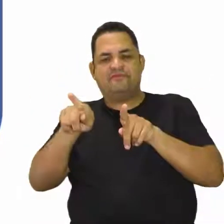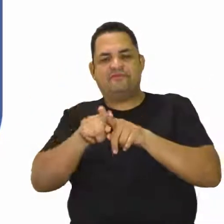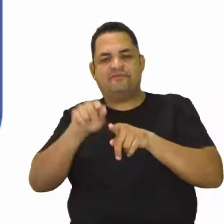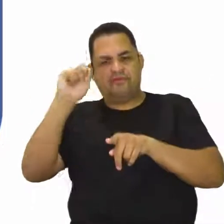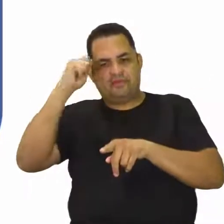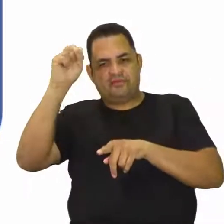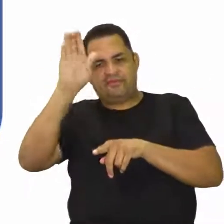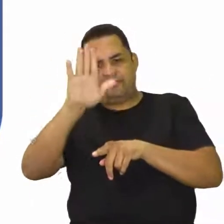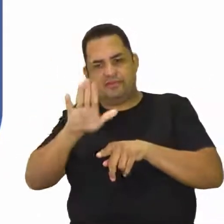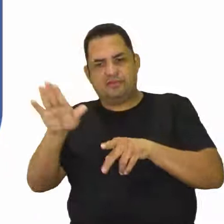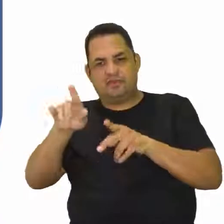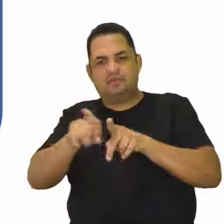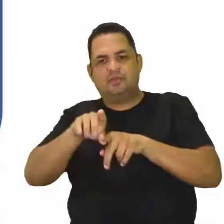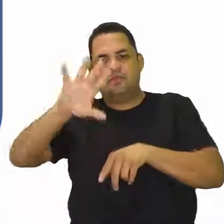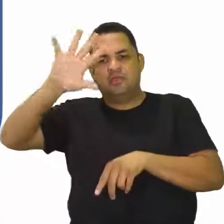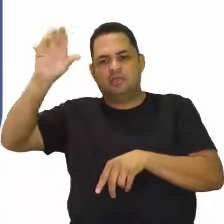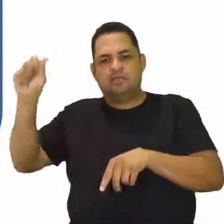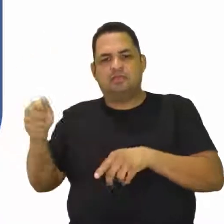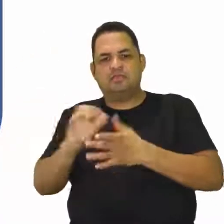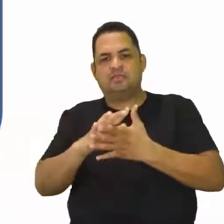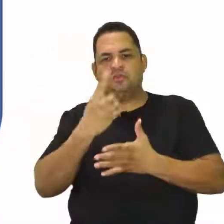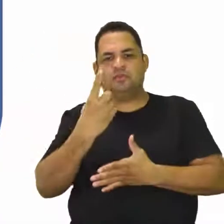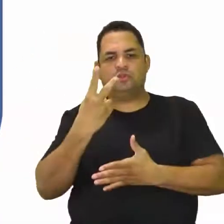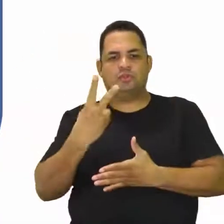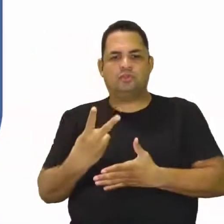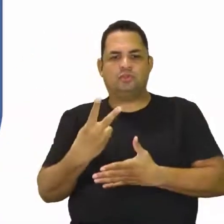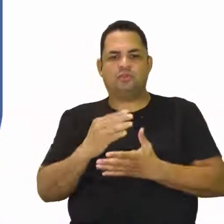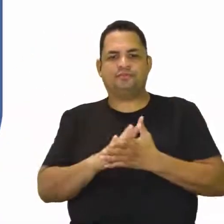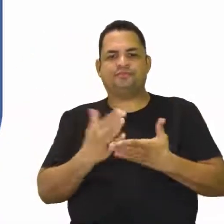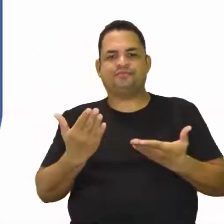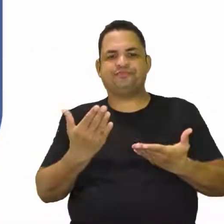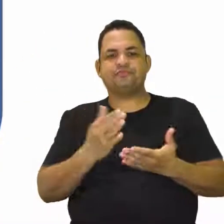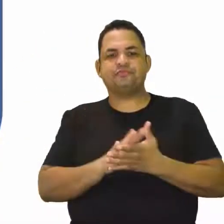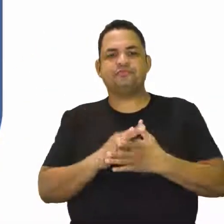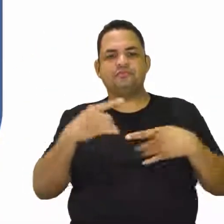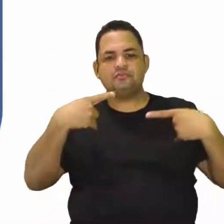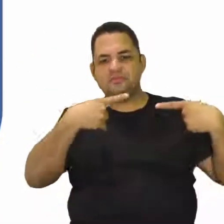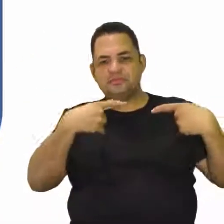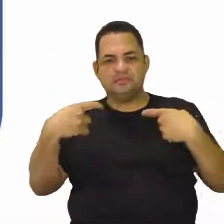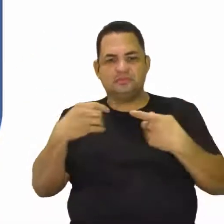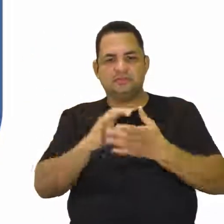parte 2. E por último, da unidade 2, nós temos os conflitos